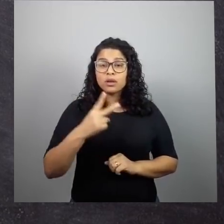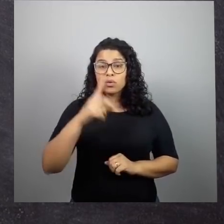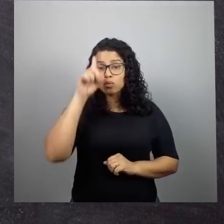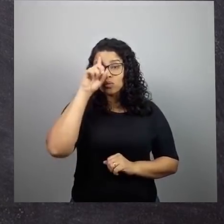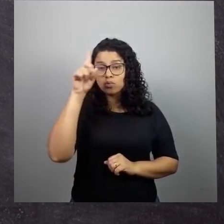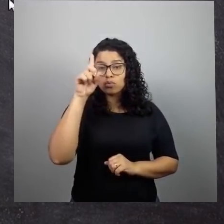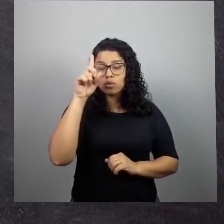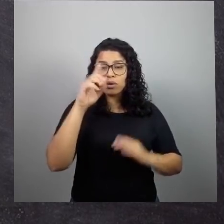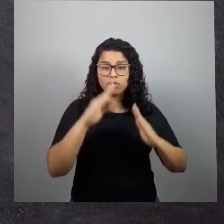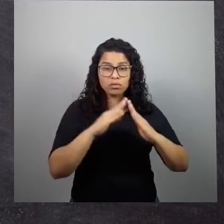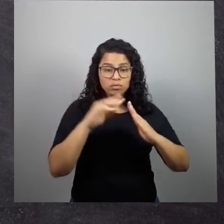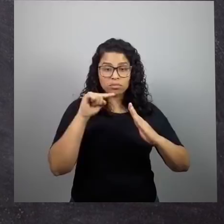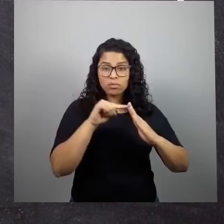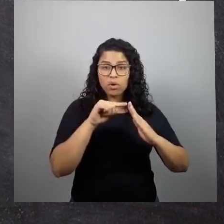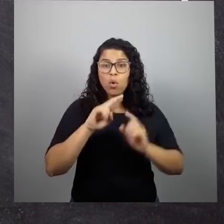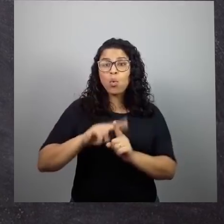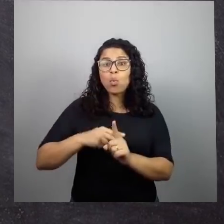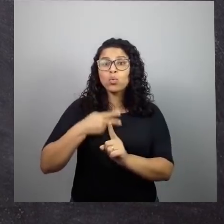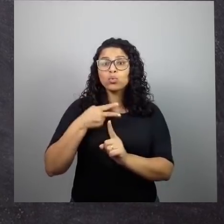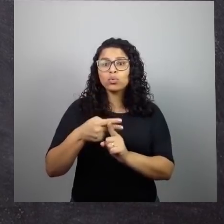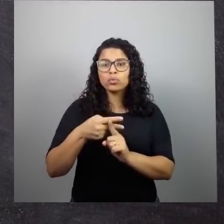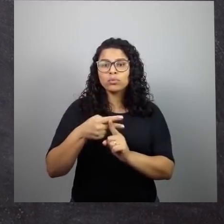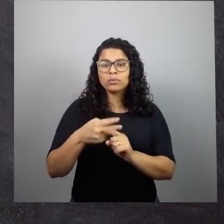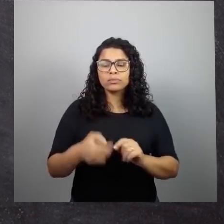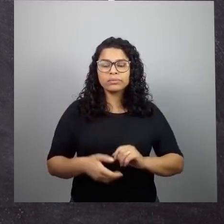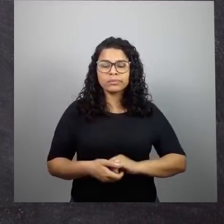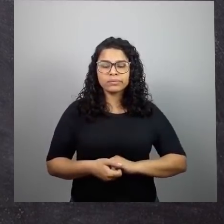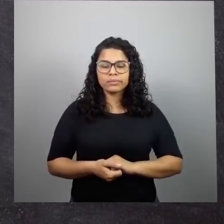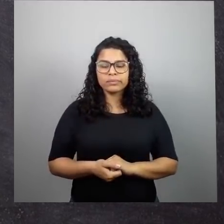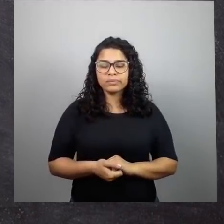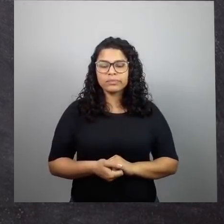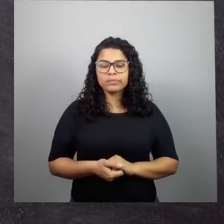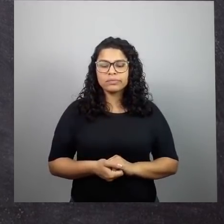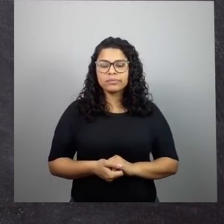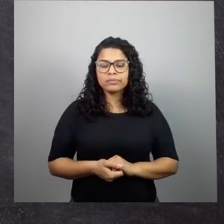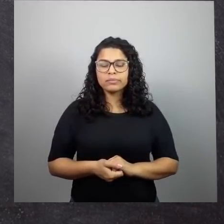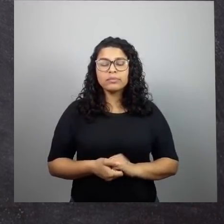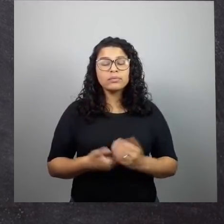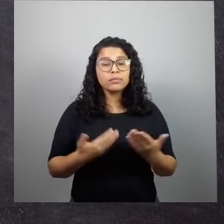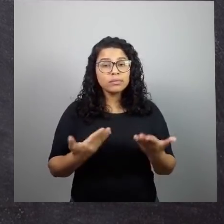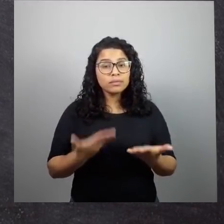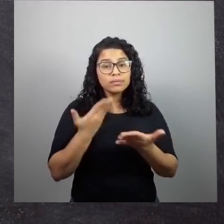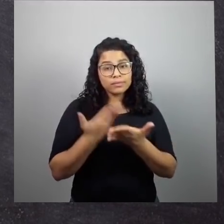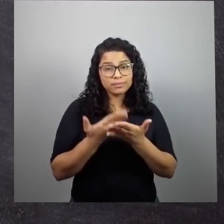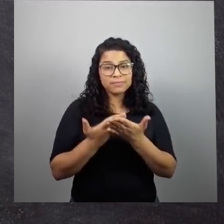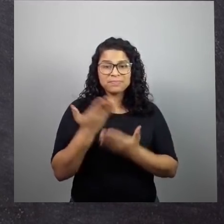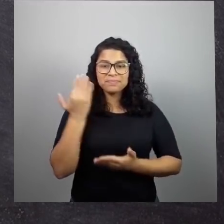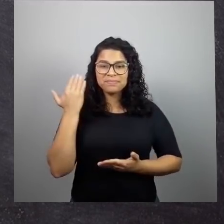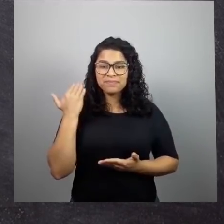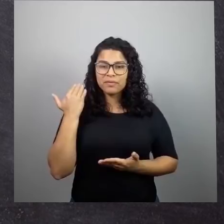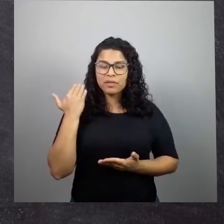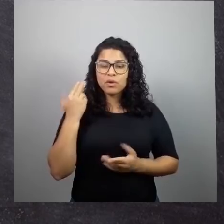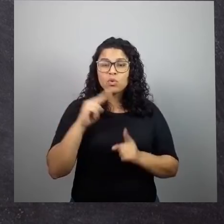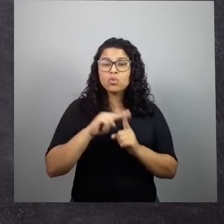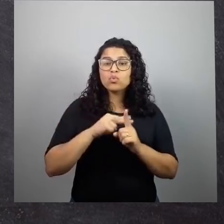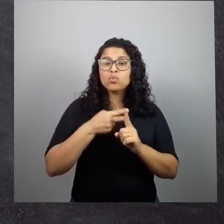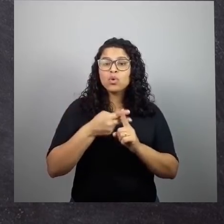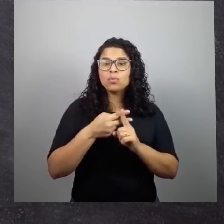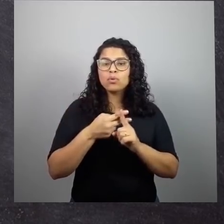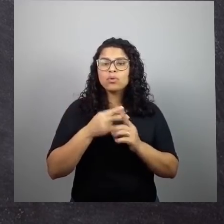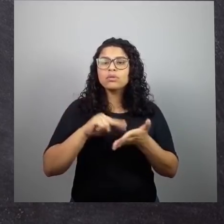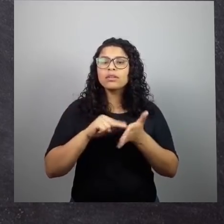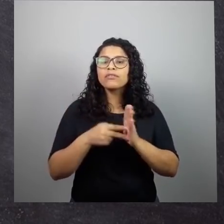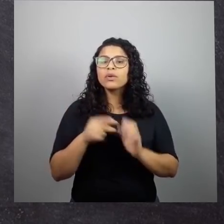Já no segundo dia foi o dobro do primeiro dia, não é isso? Mas nós estudamos na aula passada que dobro